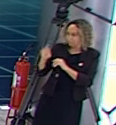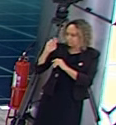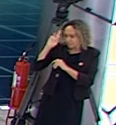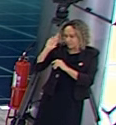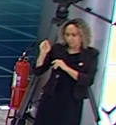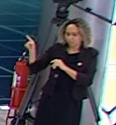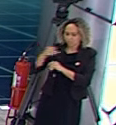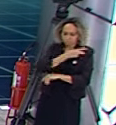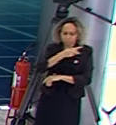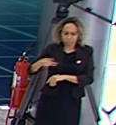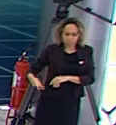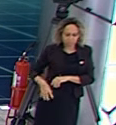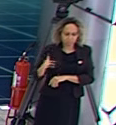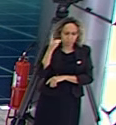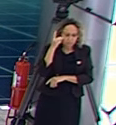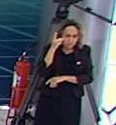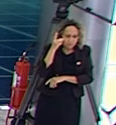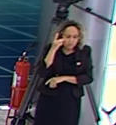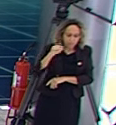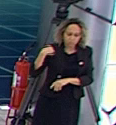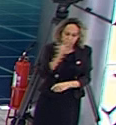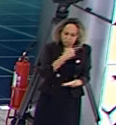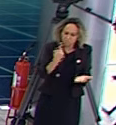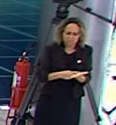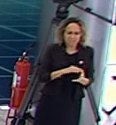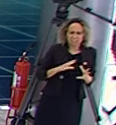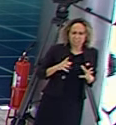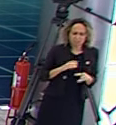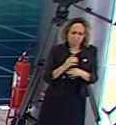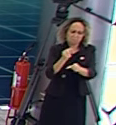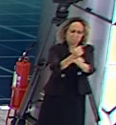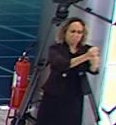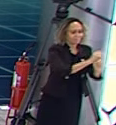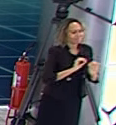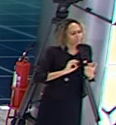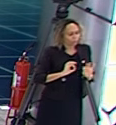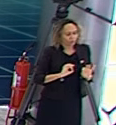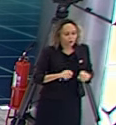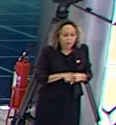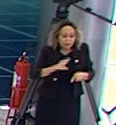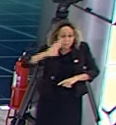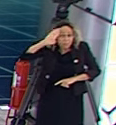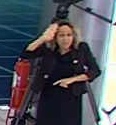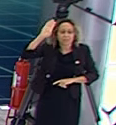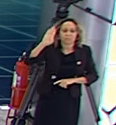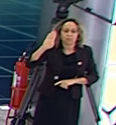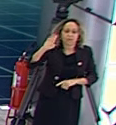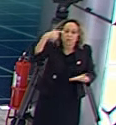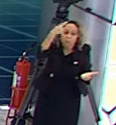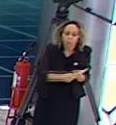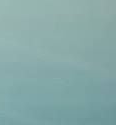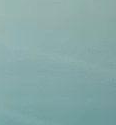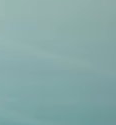nosso entendimento, nosso compromisso não é só com os números, é, em especial e principalmente, um compromisso com